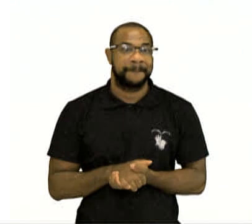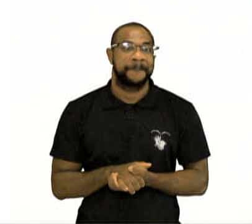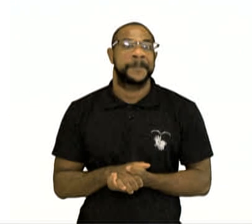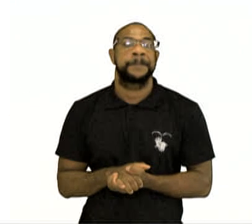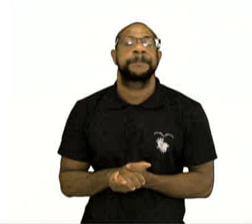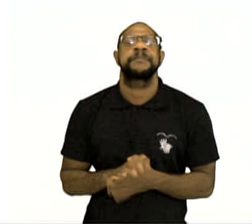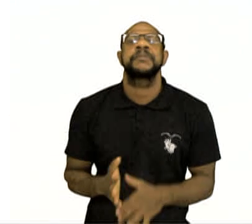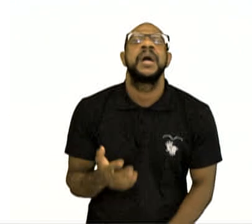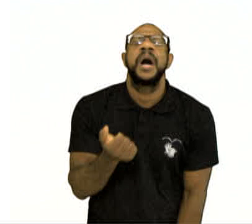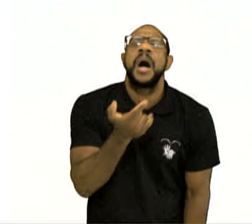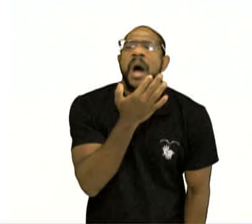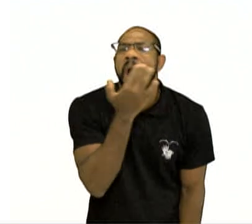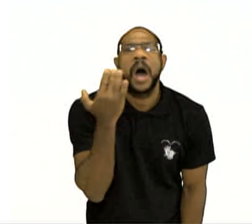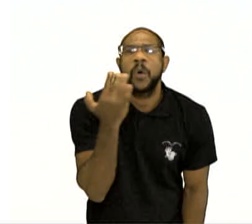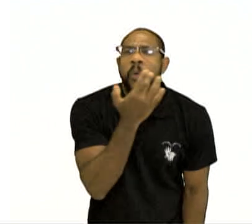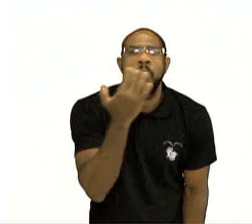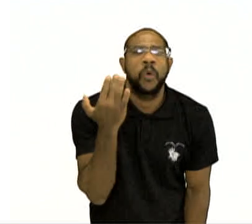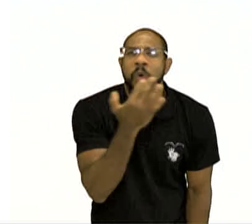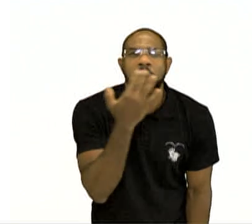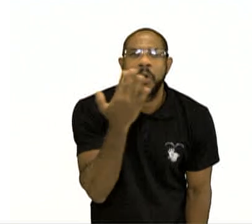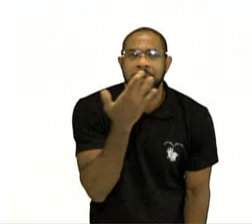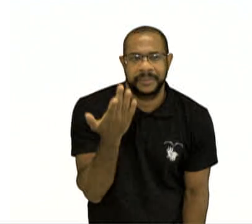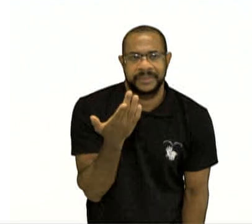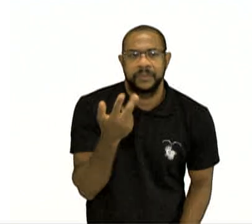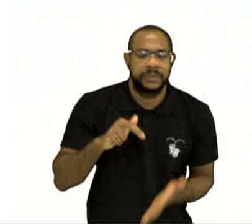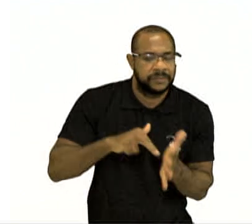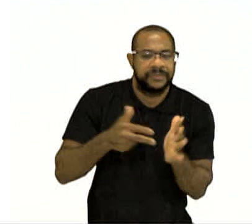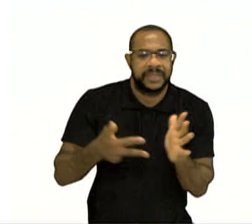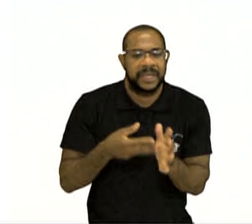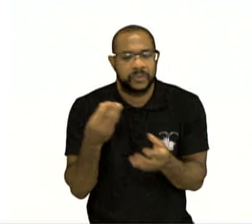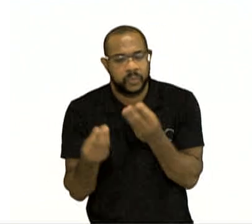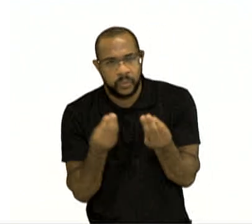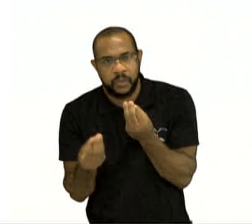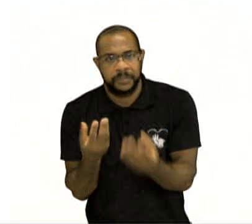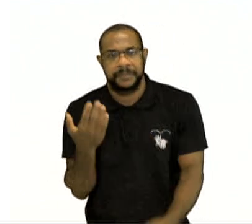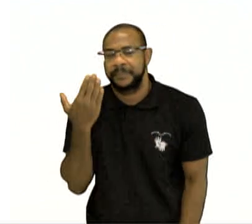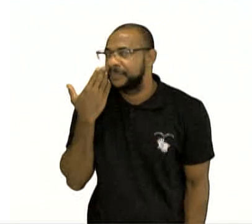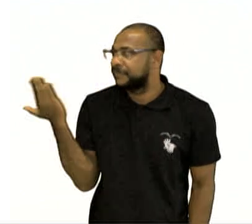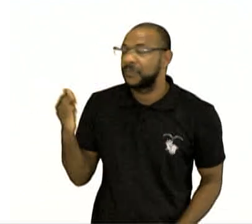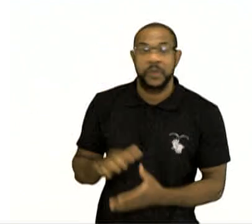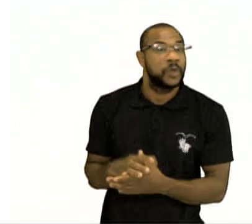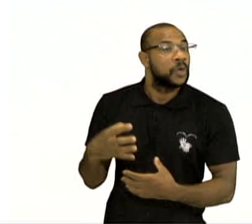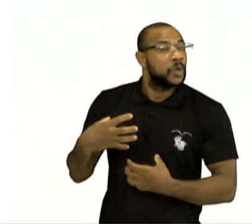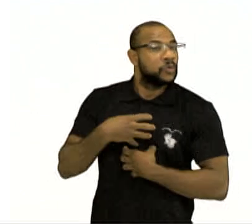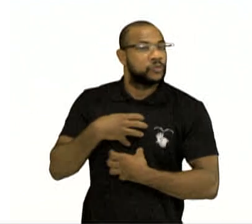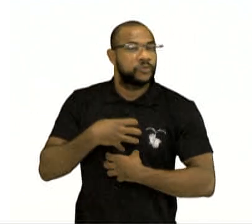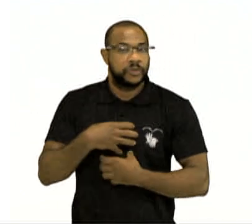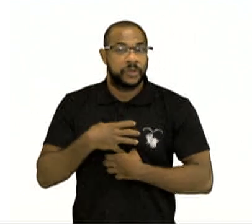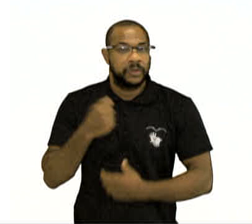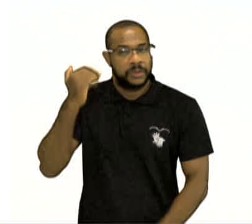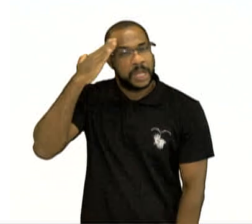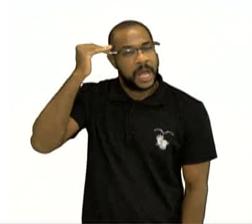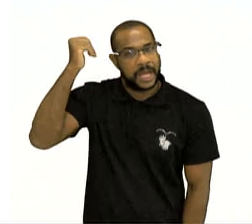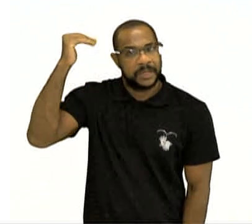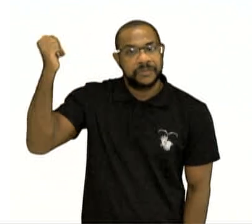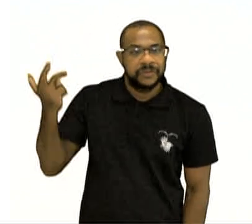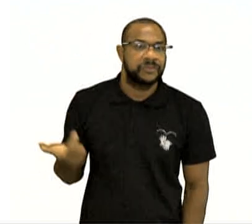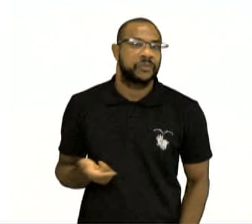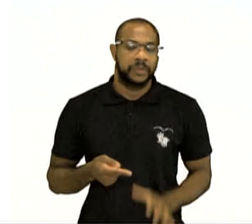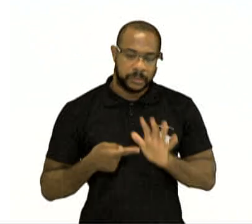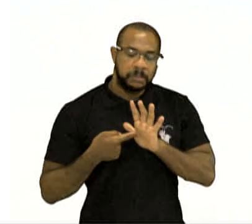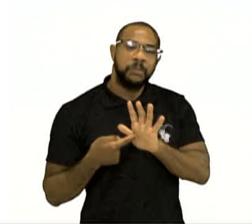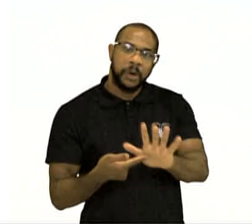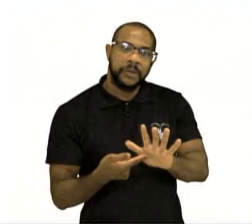A cor e suas relações simbólicas. A forma como os artistas se expressam através da